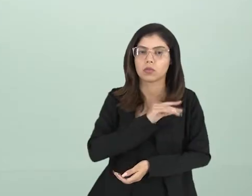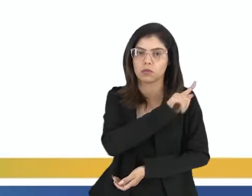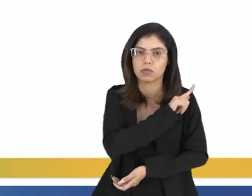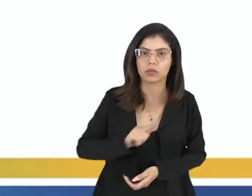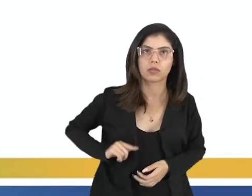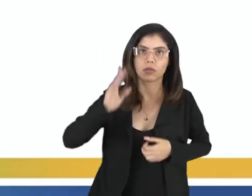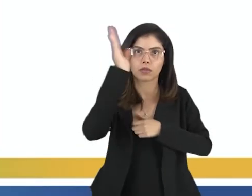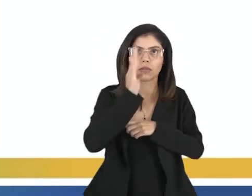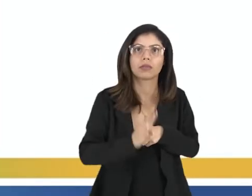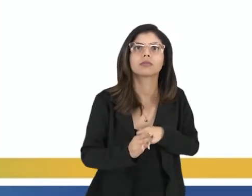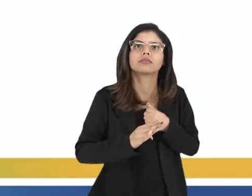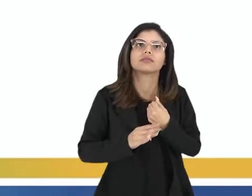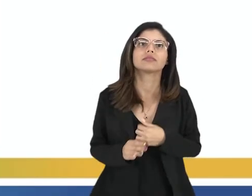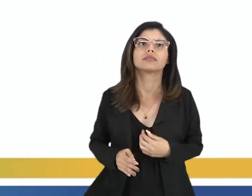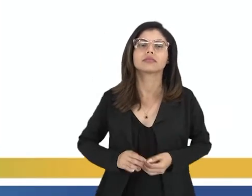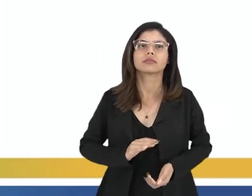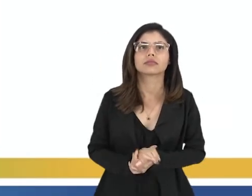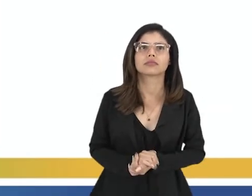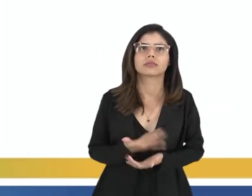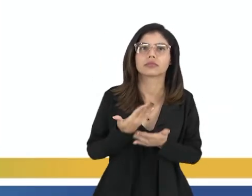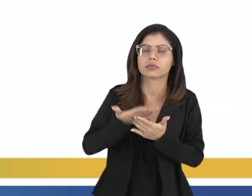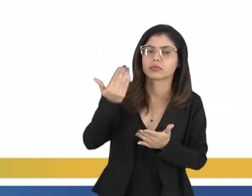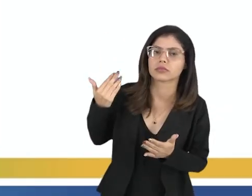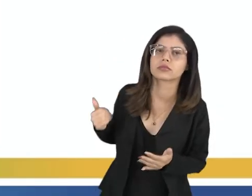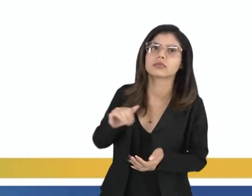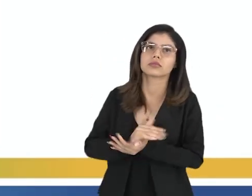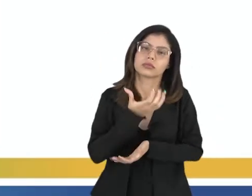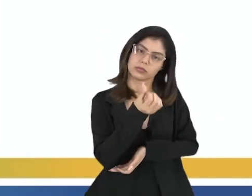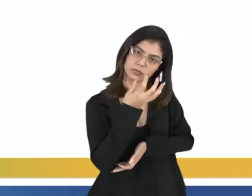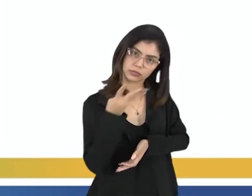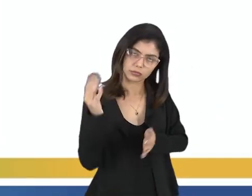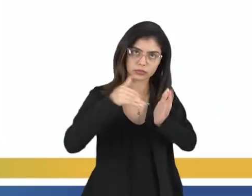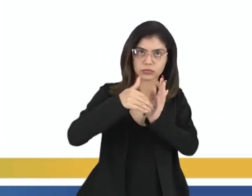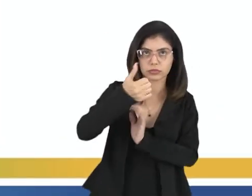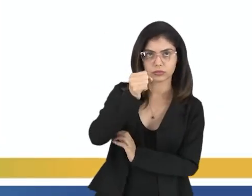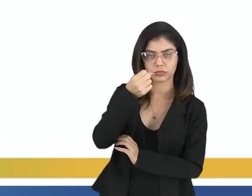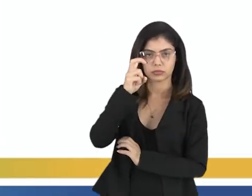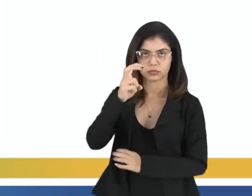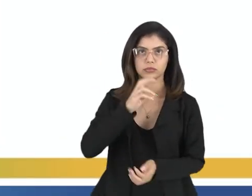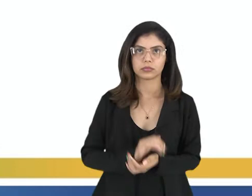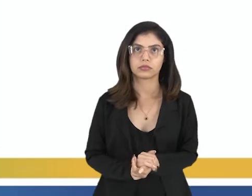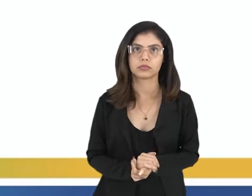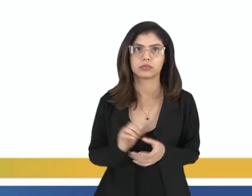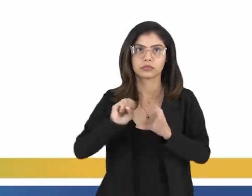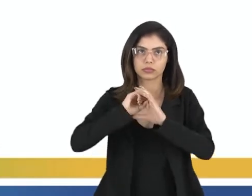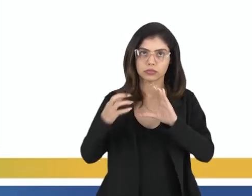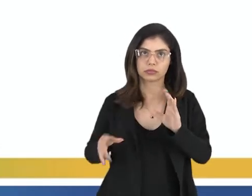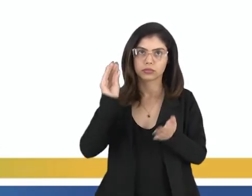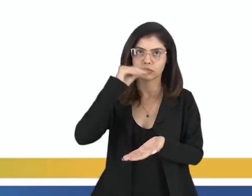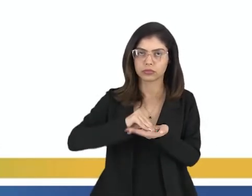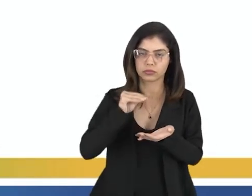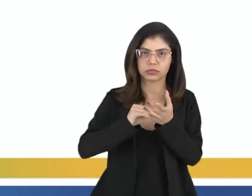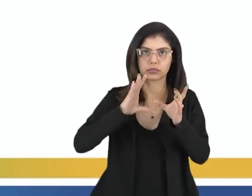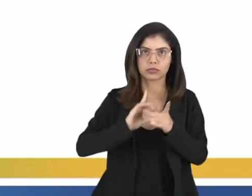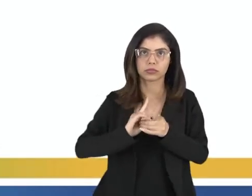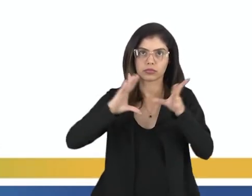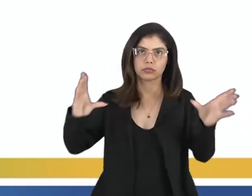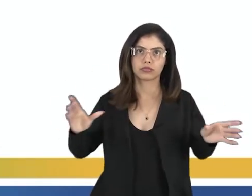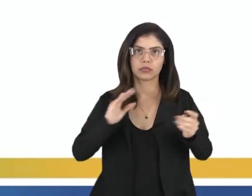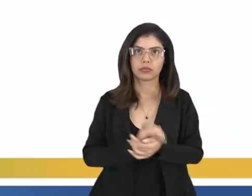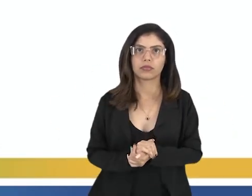o Brasil, né. Essa época, como eu disse, vai de 64 a 85, e ela caracterizou-se por falta